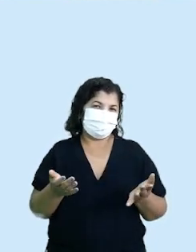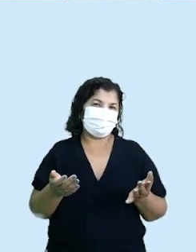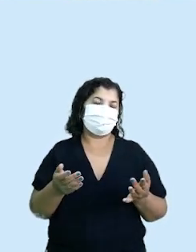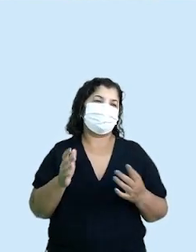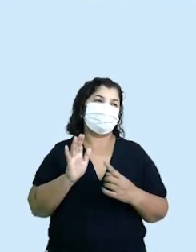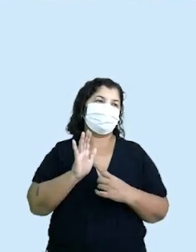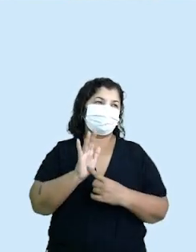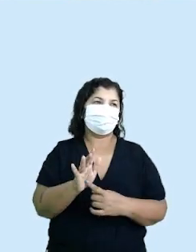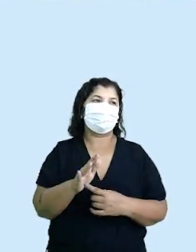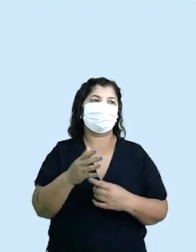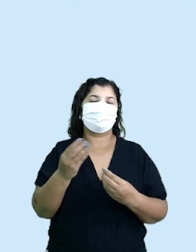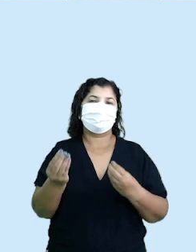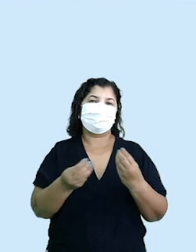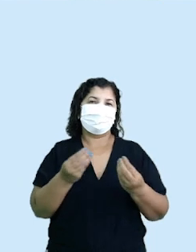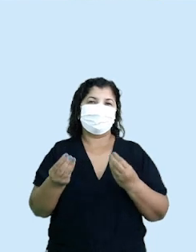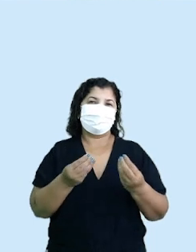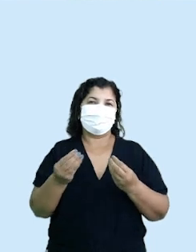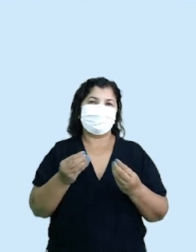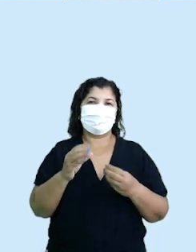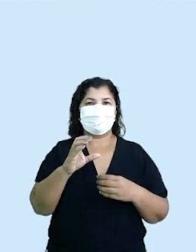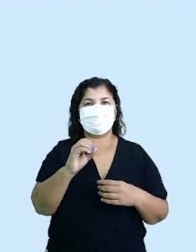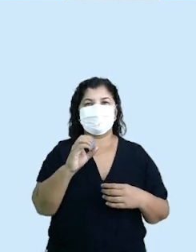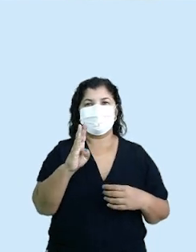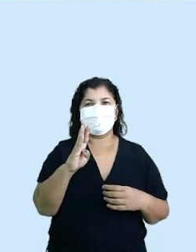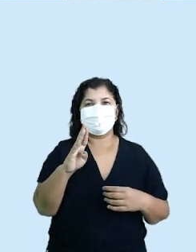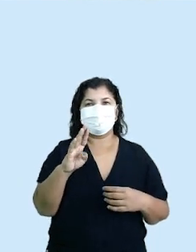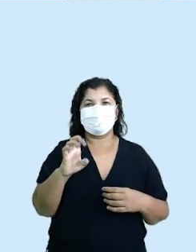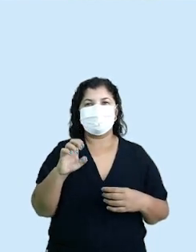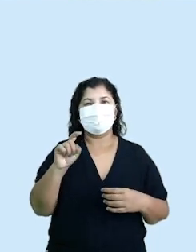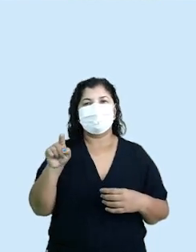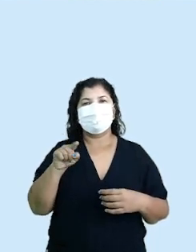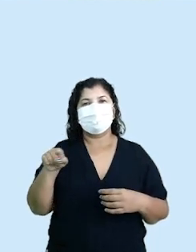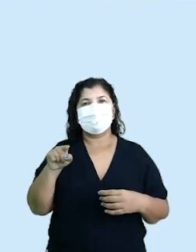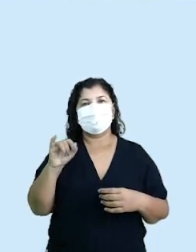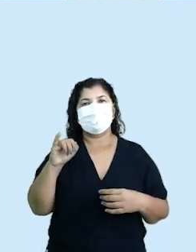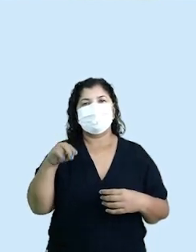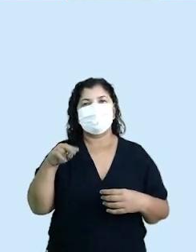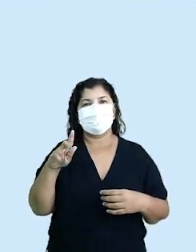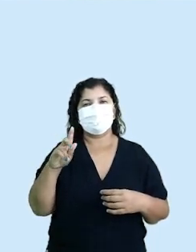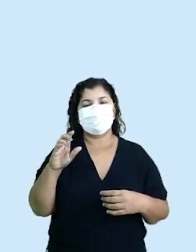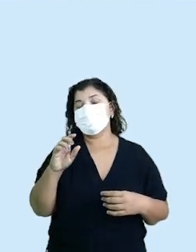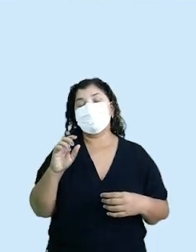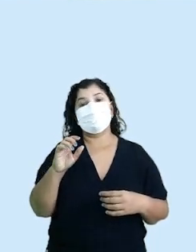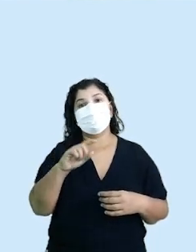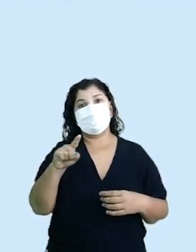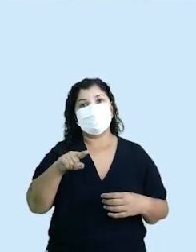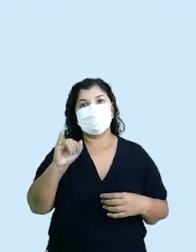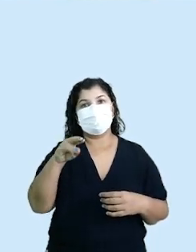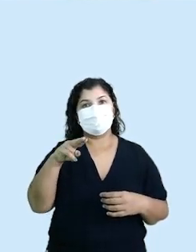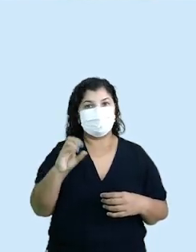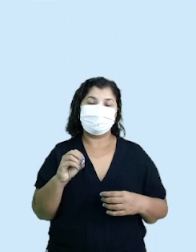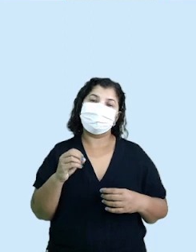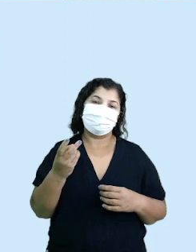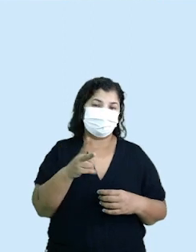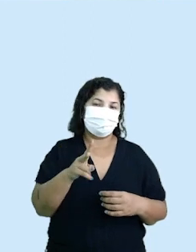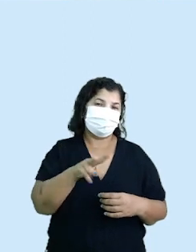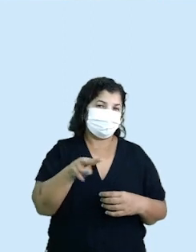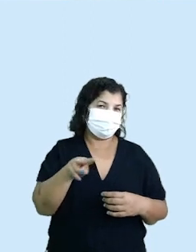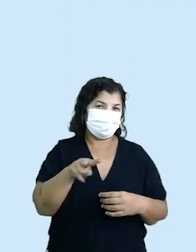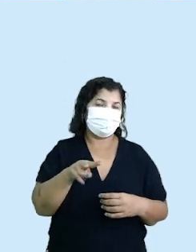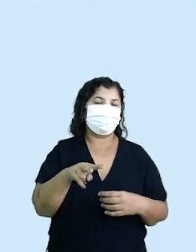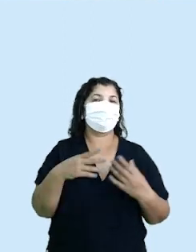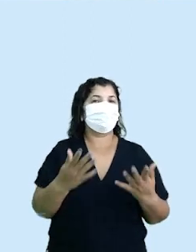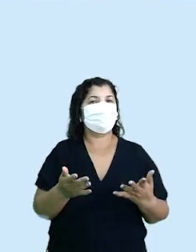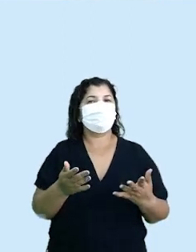o que ele mais trabalhou, cobre e zinco, tá? Mas isso funciona para quaisquer metais. Dois metais diferentes